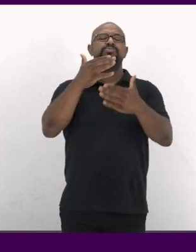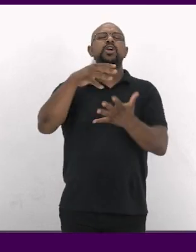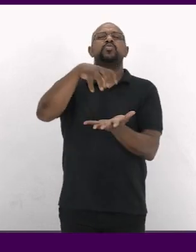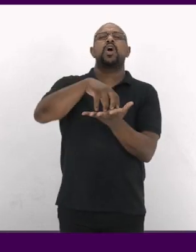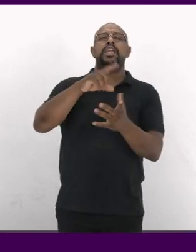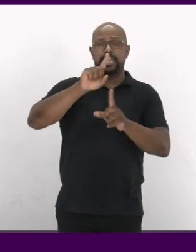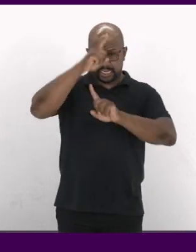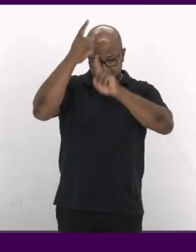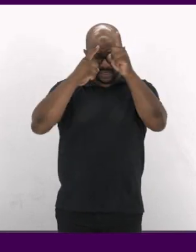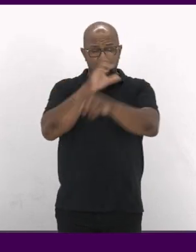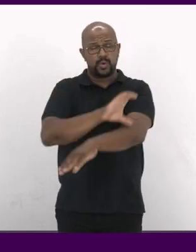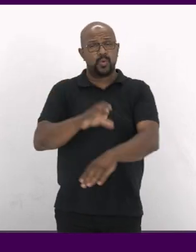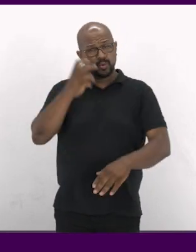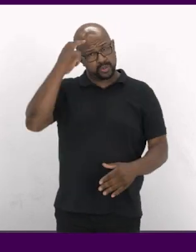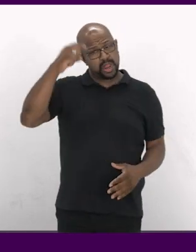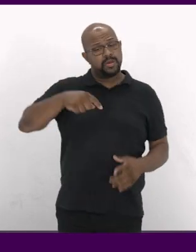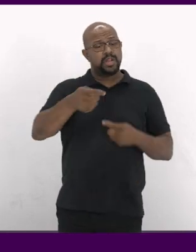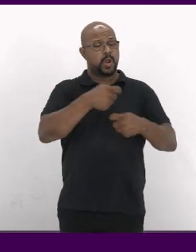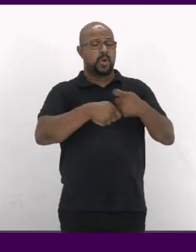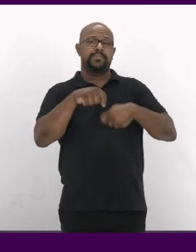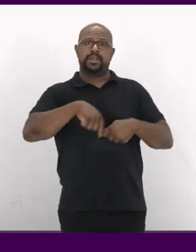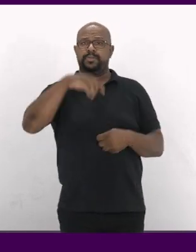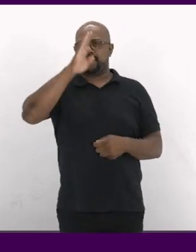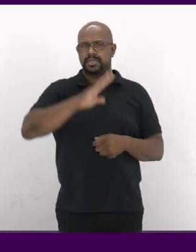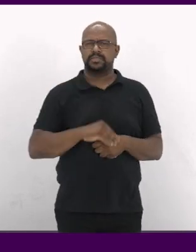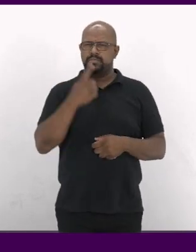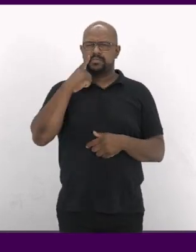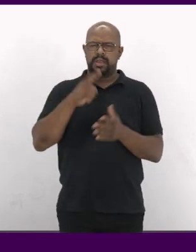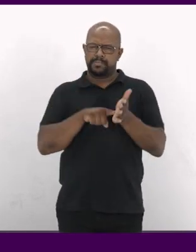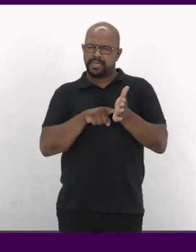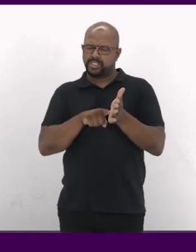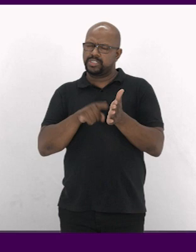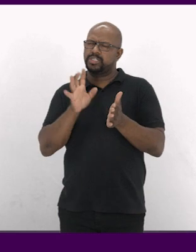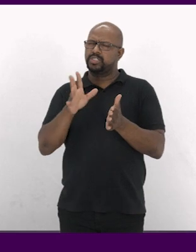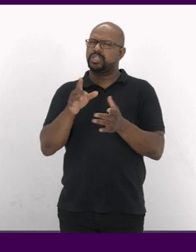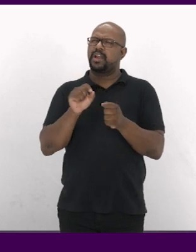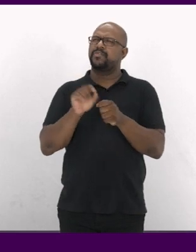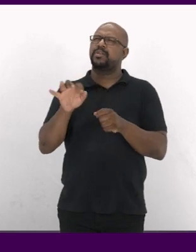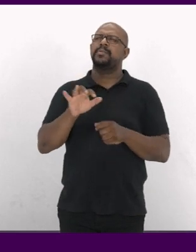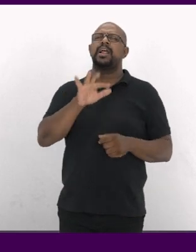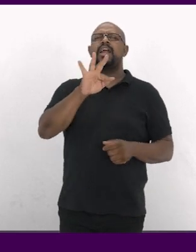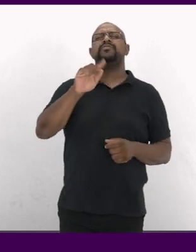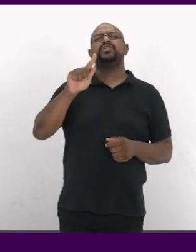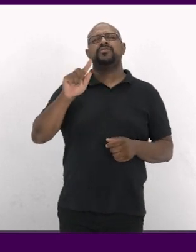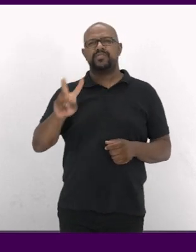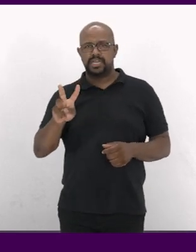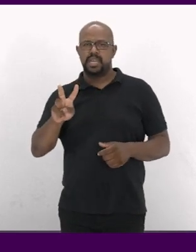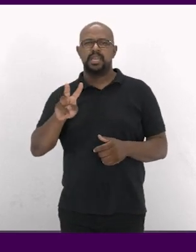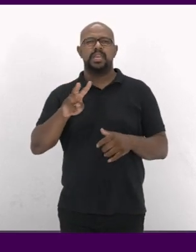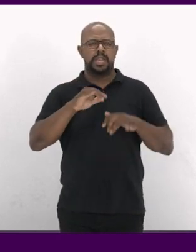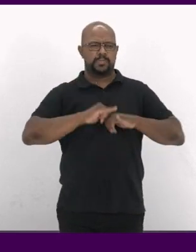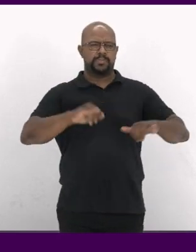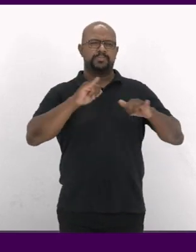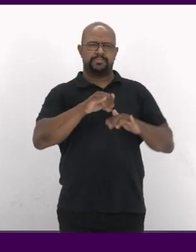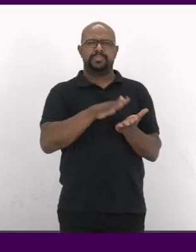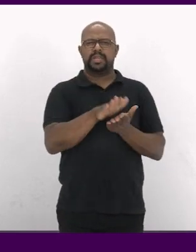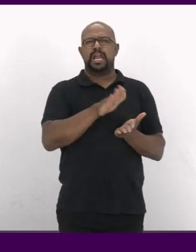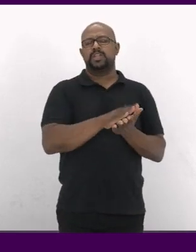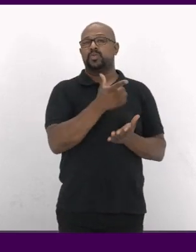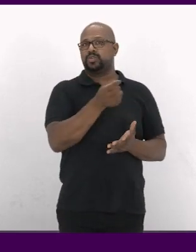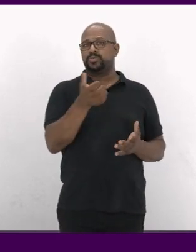e cultural e da economia do país. Uma pesquisa realizada pela Fundação Getúlio Vargas e publicada